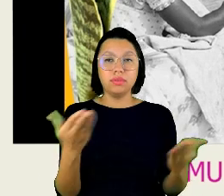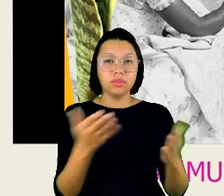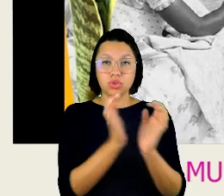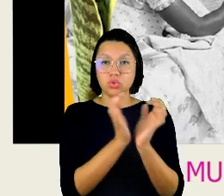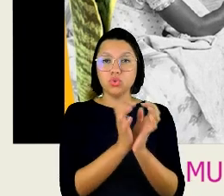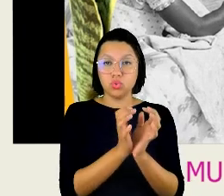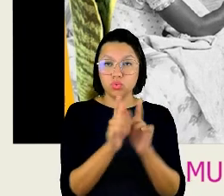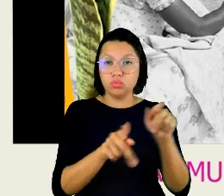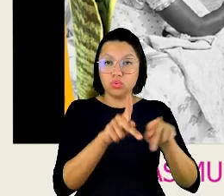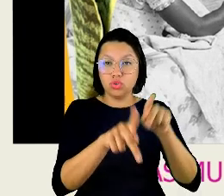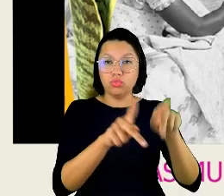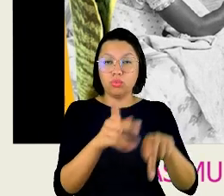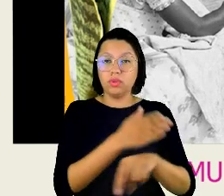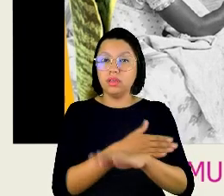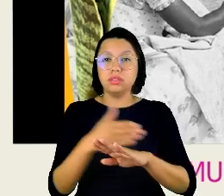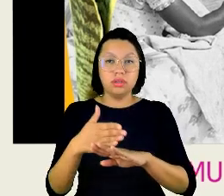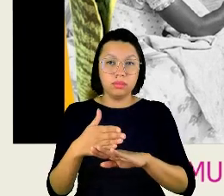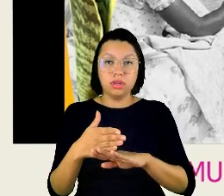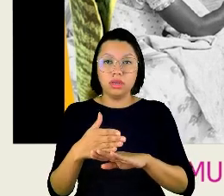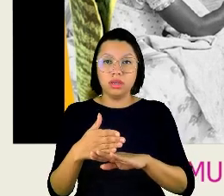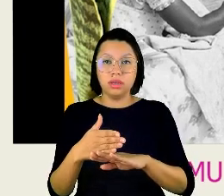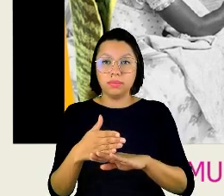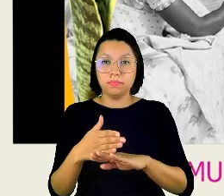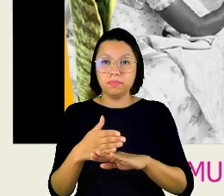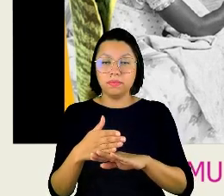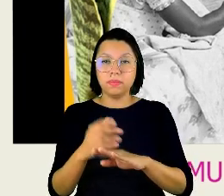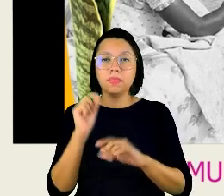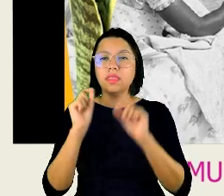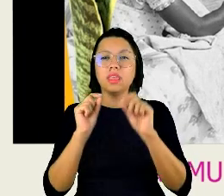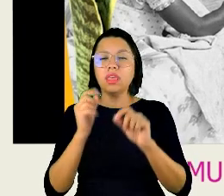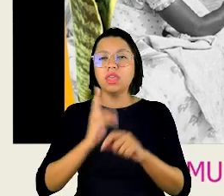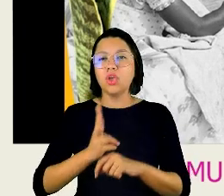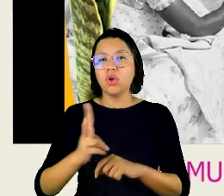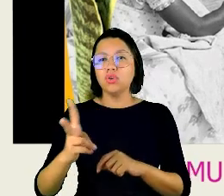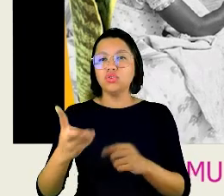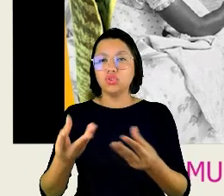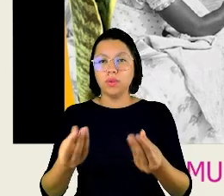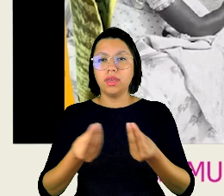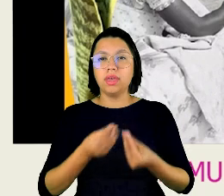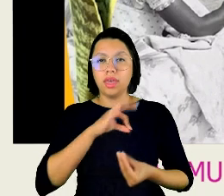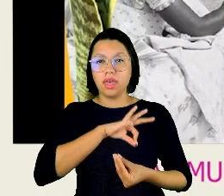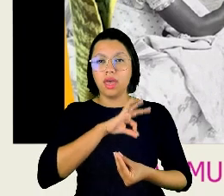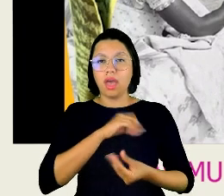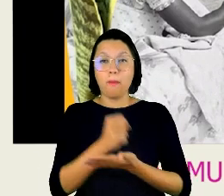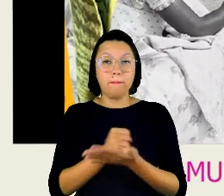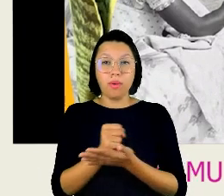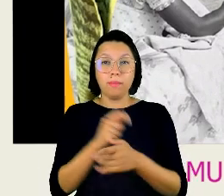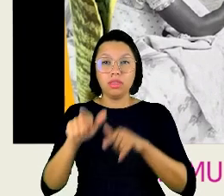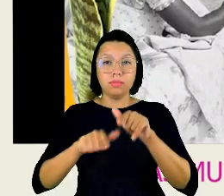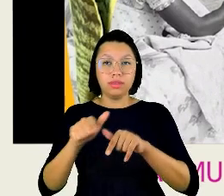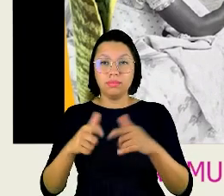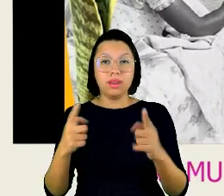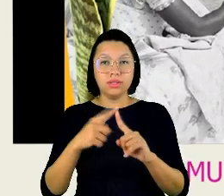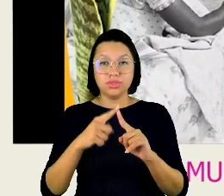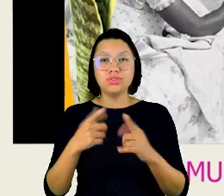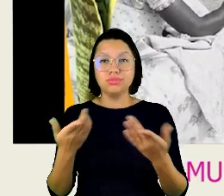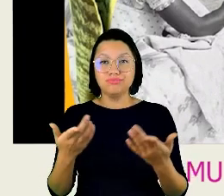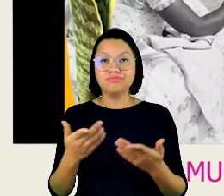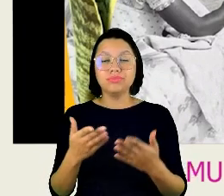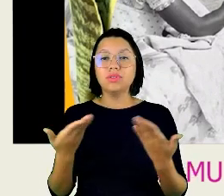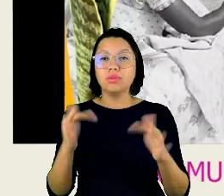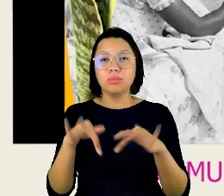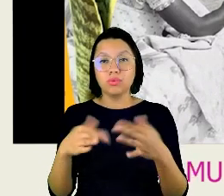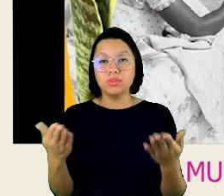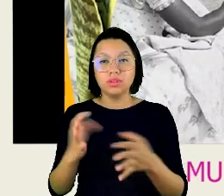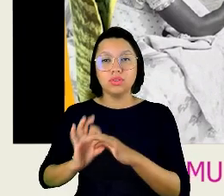grupo de populações brancas, e quem continua recebendo o mínimo para trabalhar por esse trabalho. E, por fim, então,